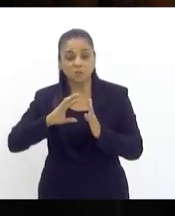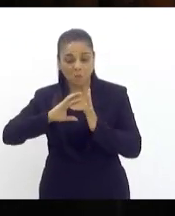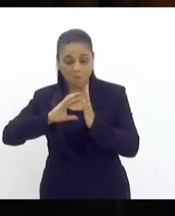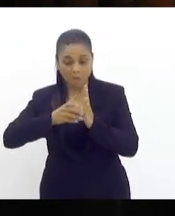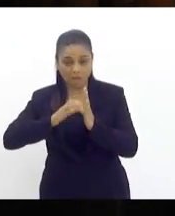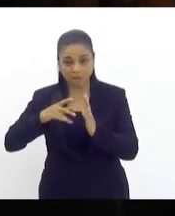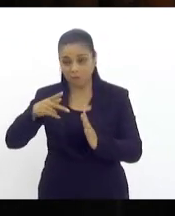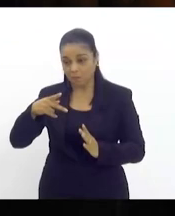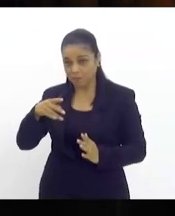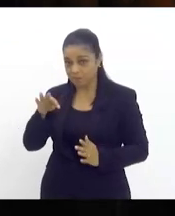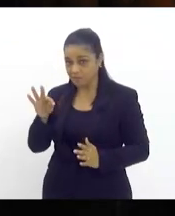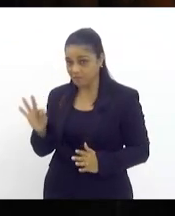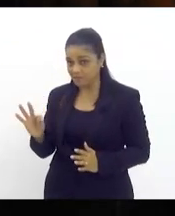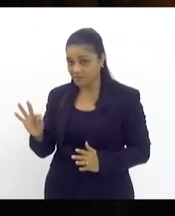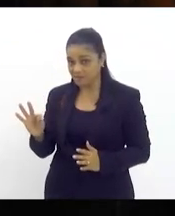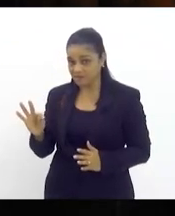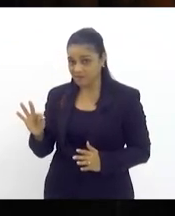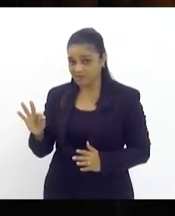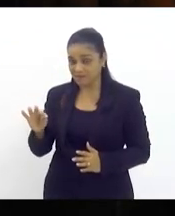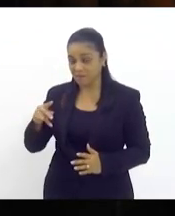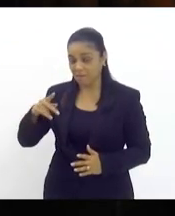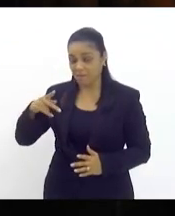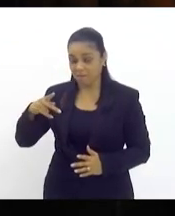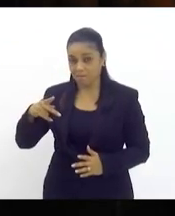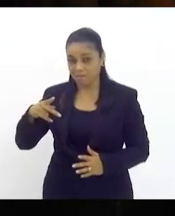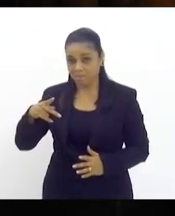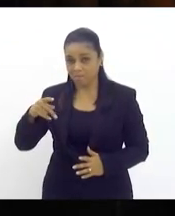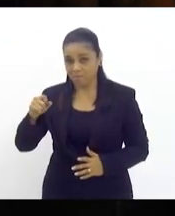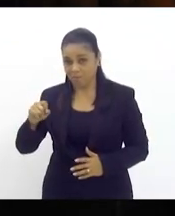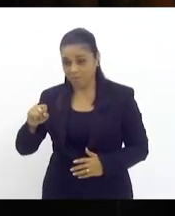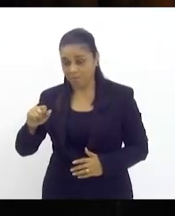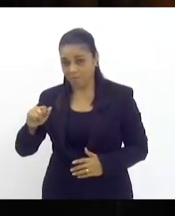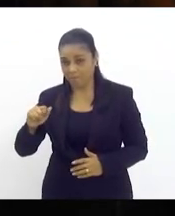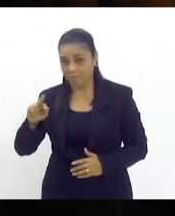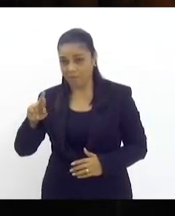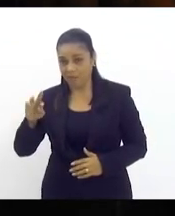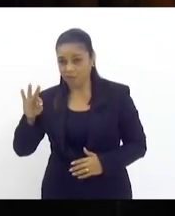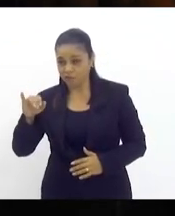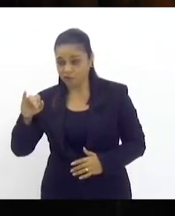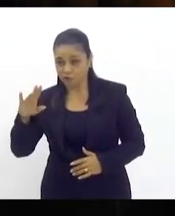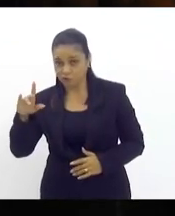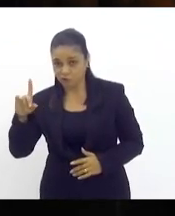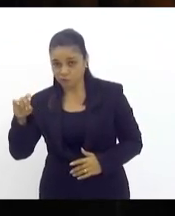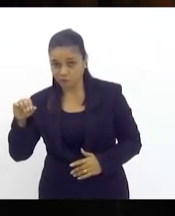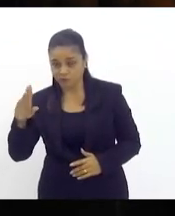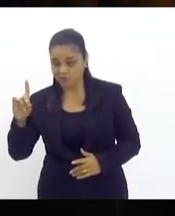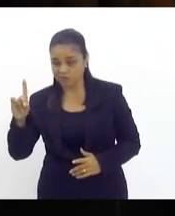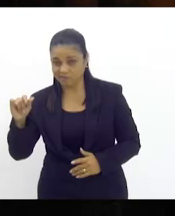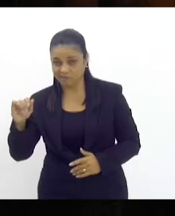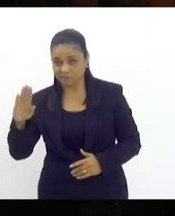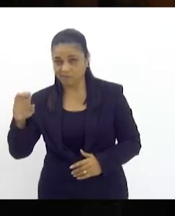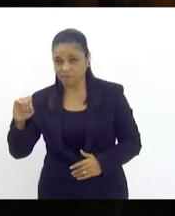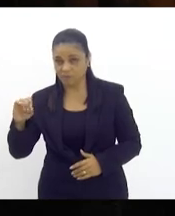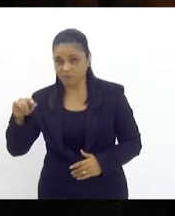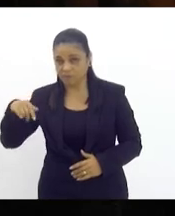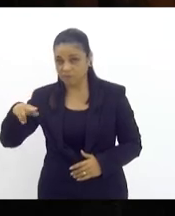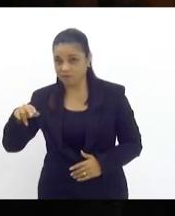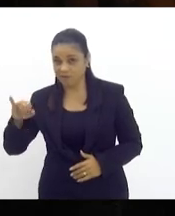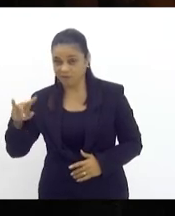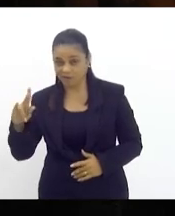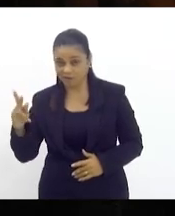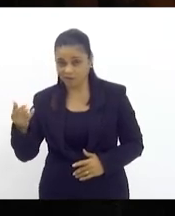boquinha é o PT eu vejo cada vez mais no colo daquele que se diz